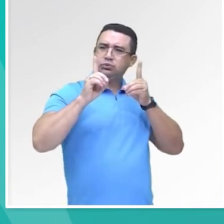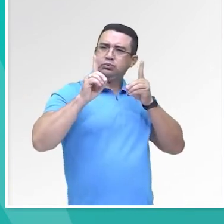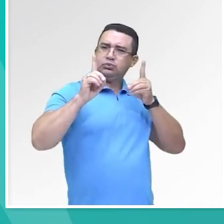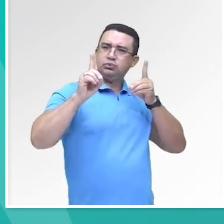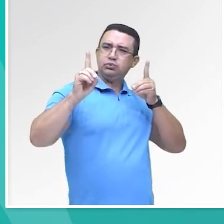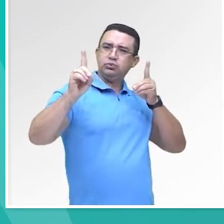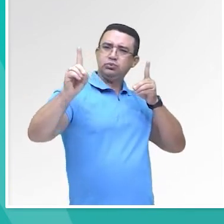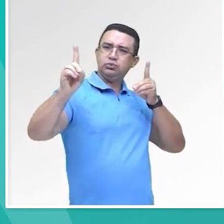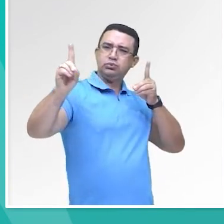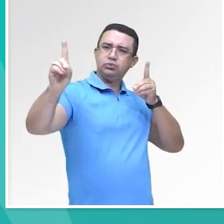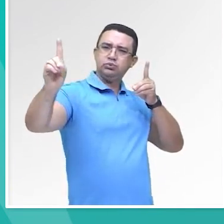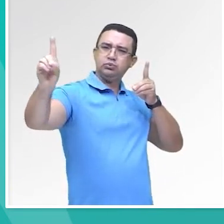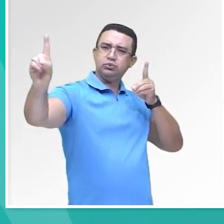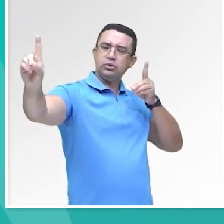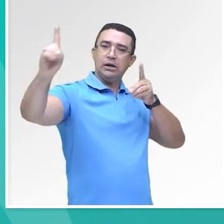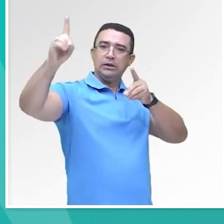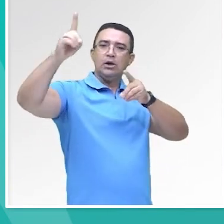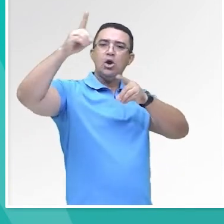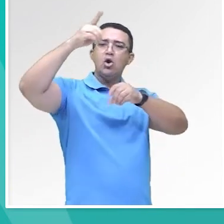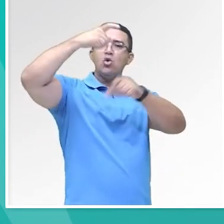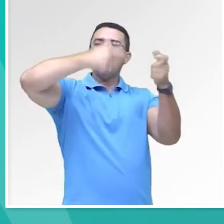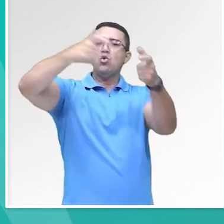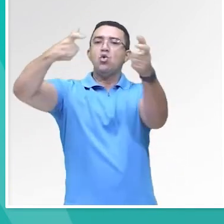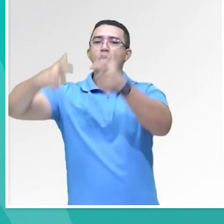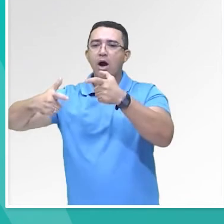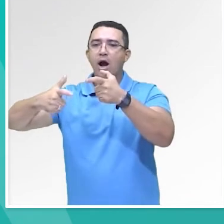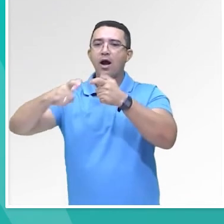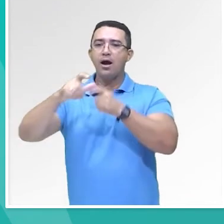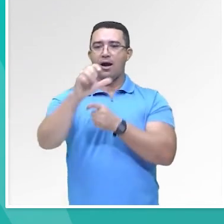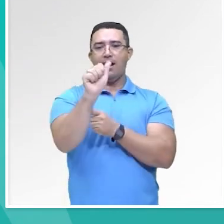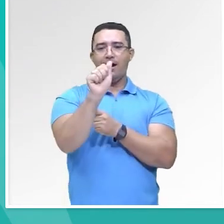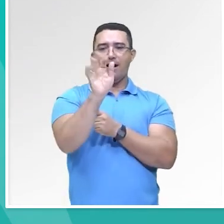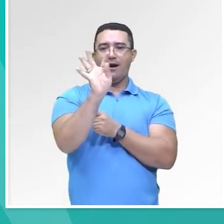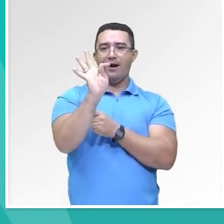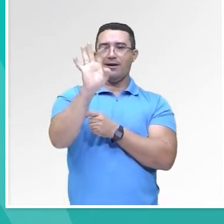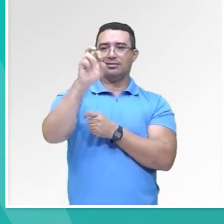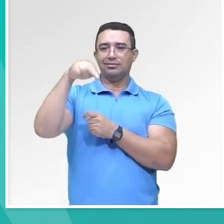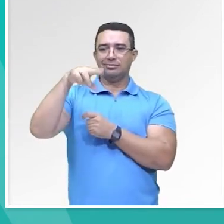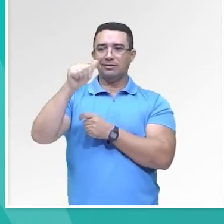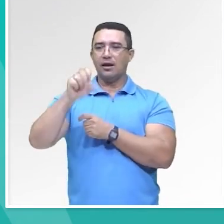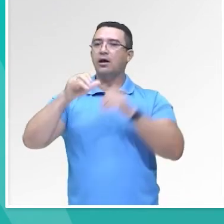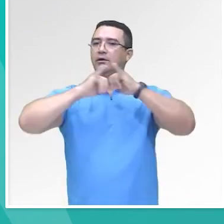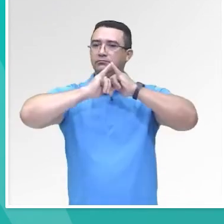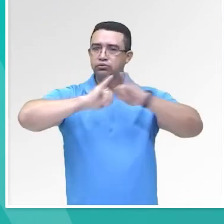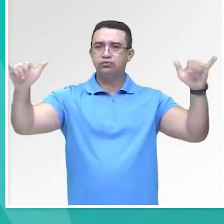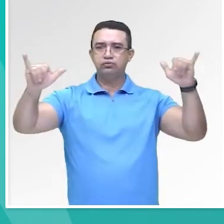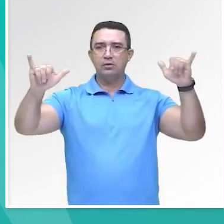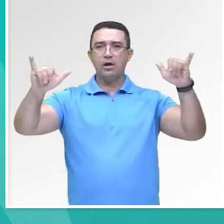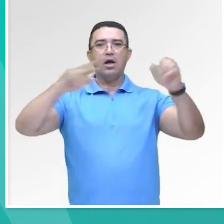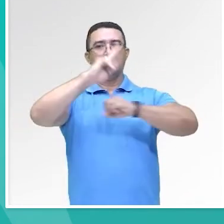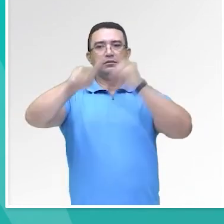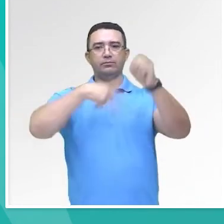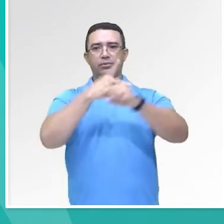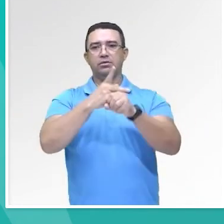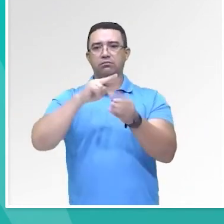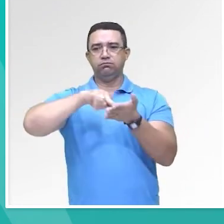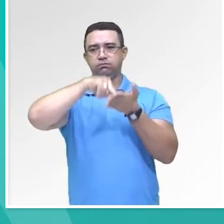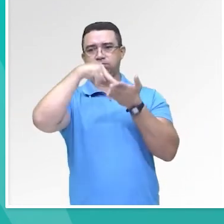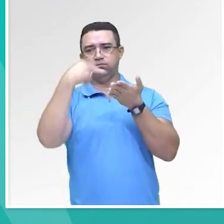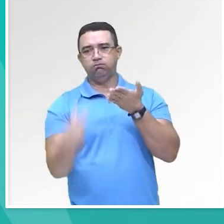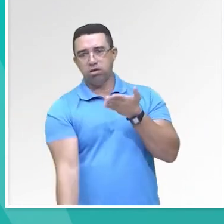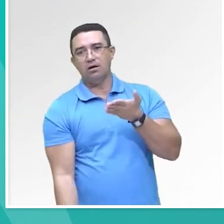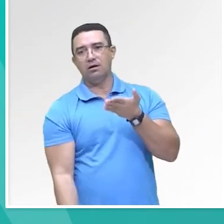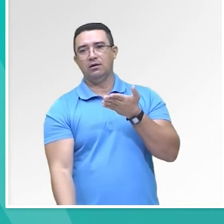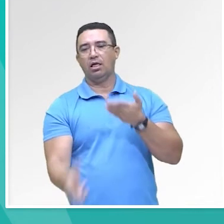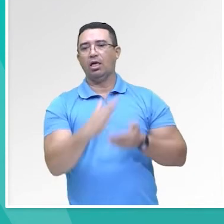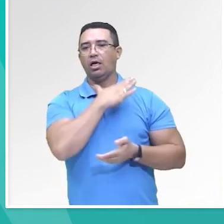da maratona, e chegando lá ele deu a notícia e foi a óbito por conta da exaustão. Por isso